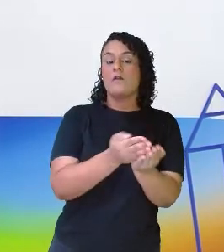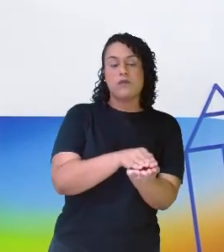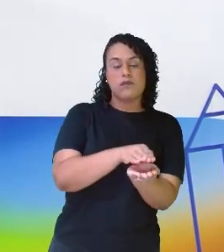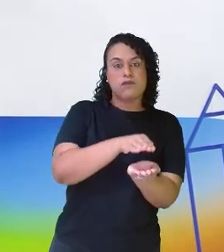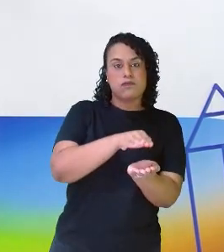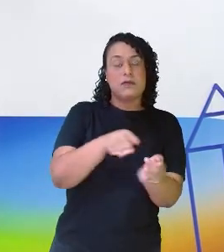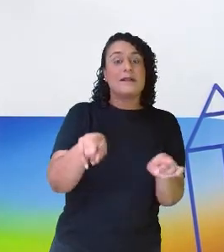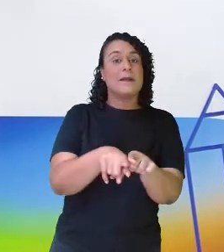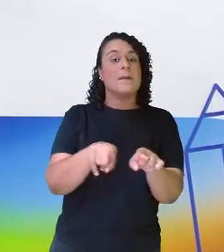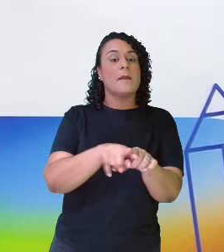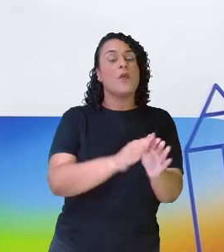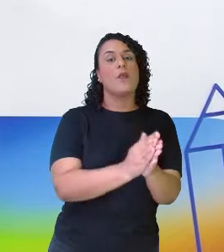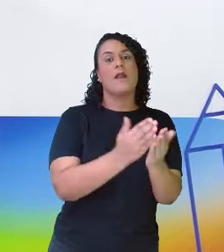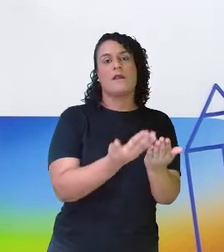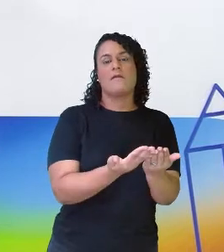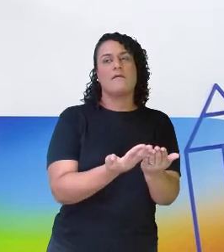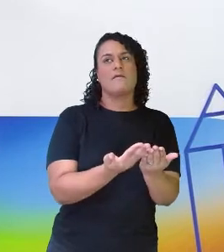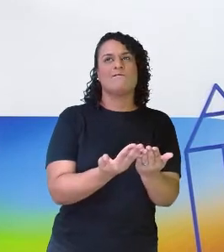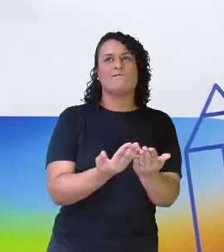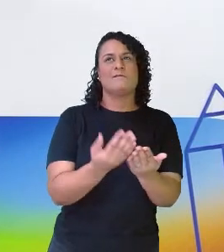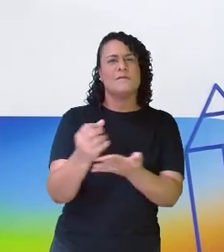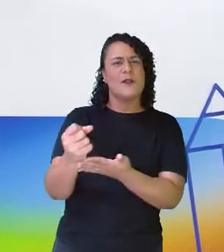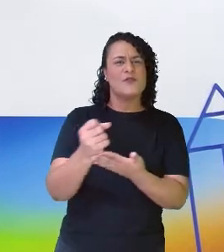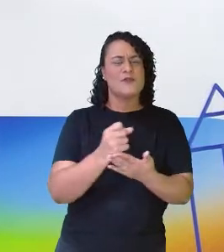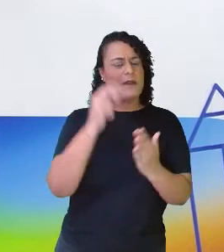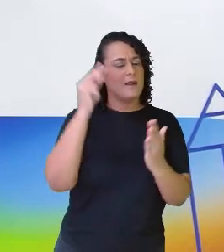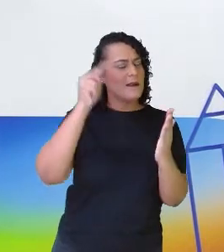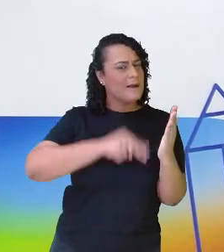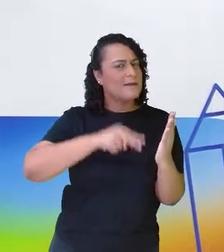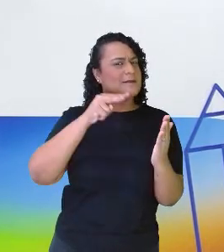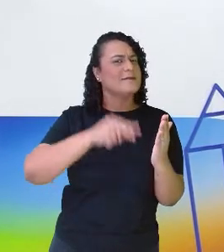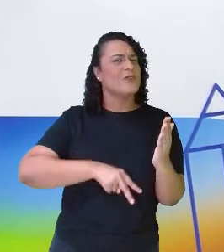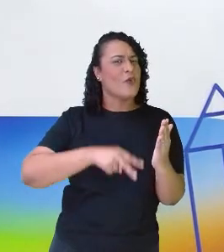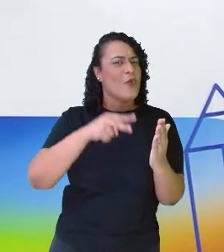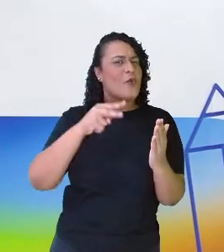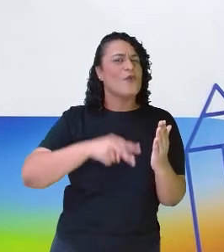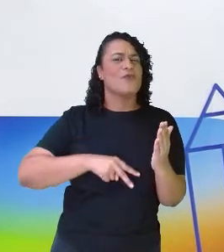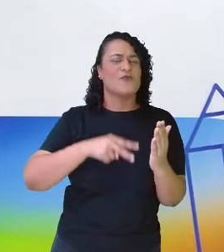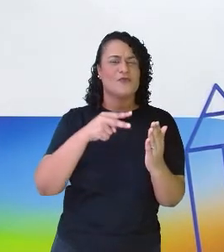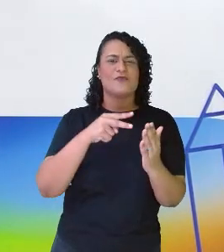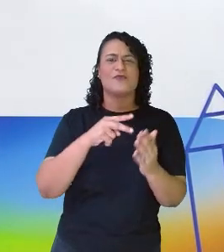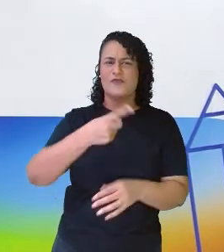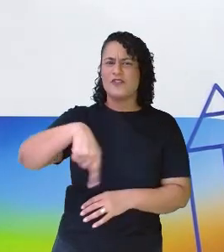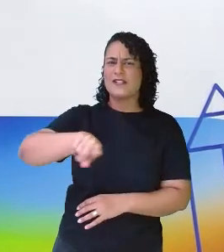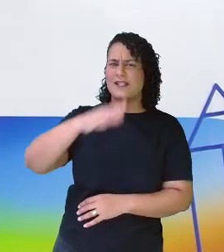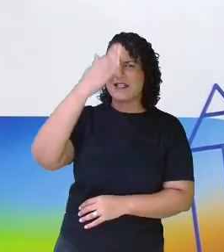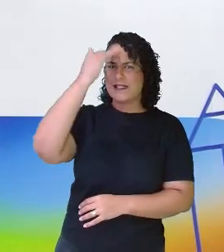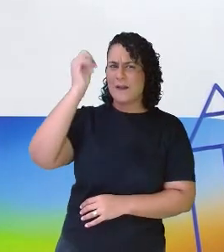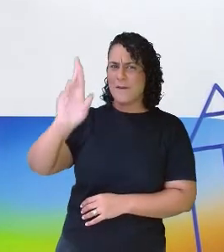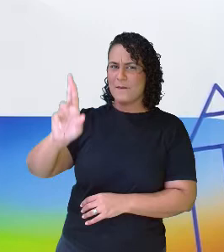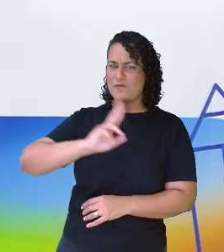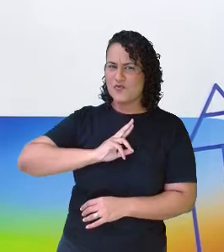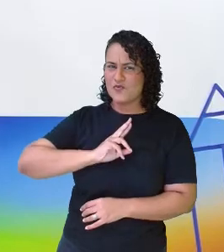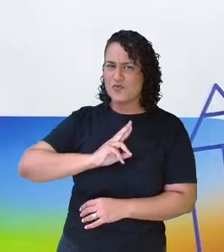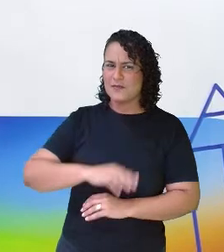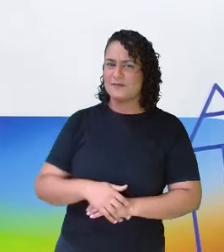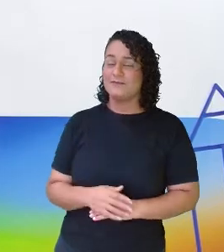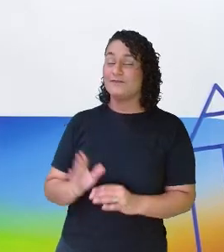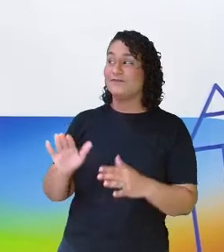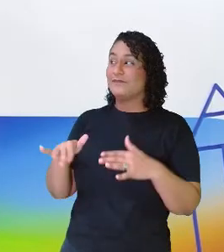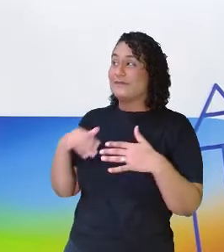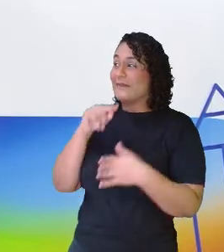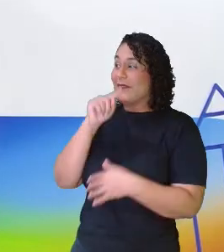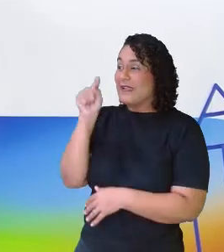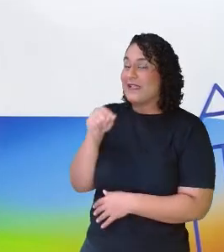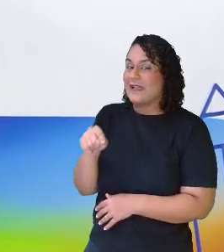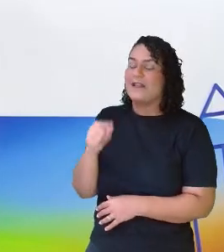desses livros para me ajudar na leitura desses meus verbetes? Será que vocês saberiam me dizer? Será, professora Márcia, que eles